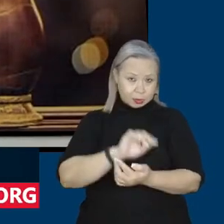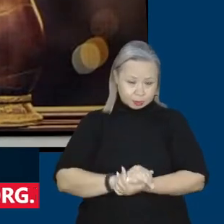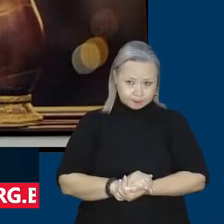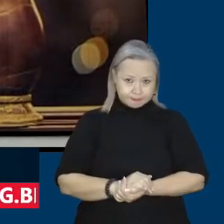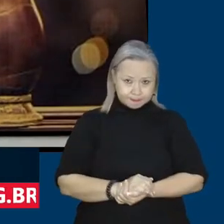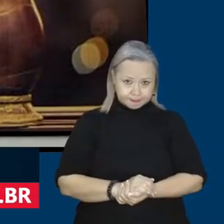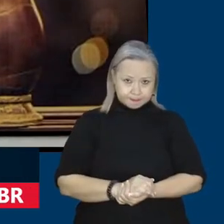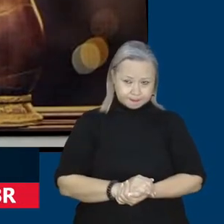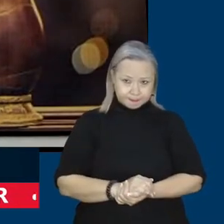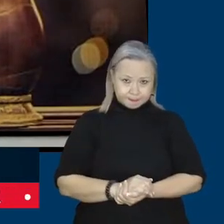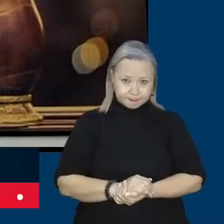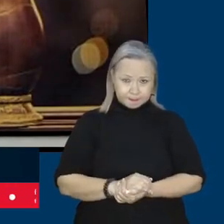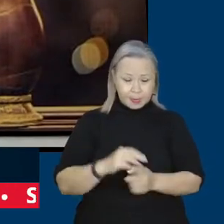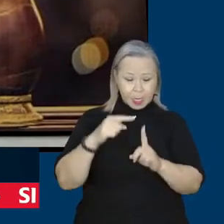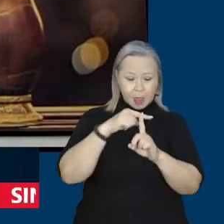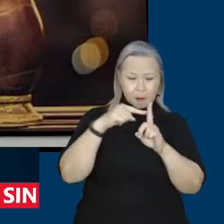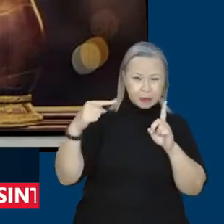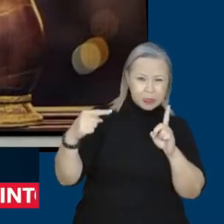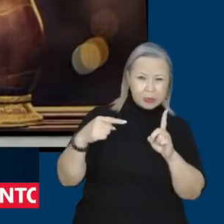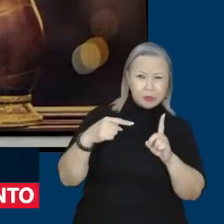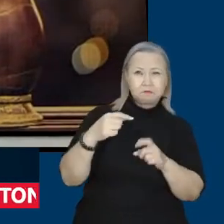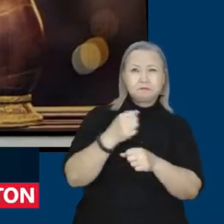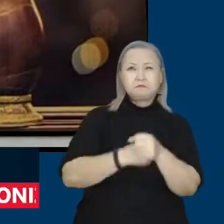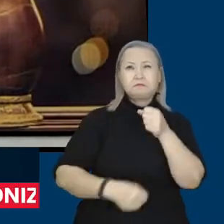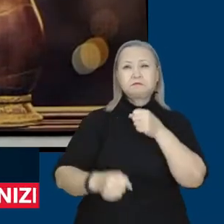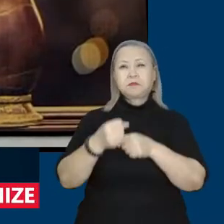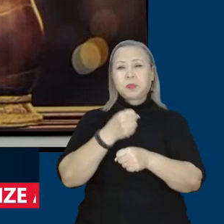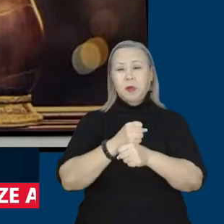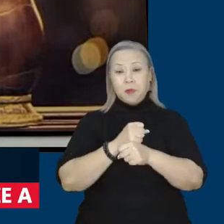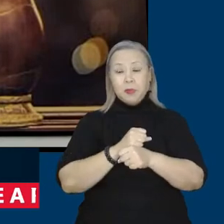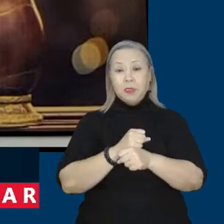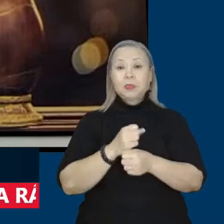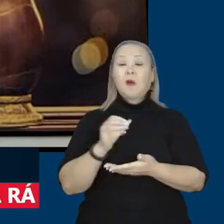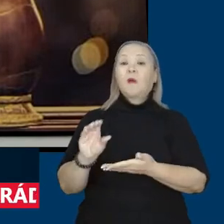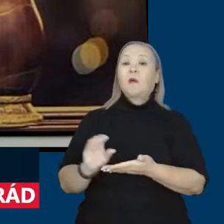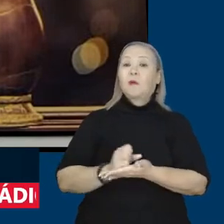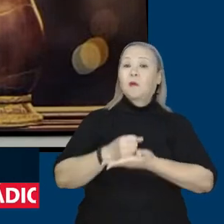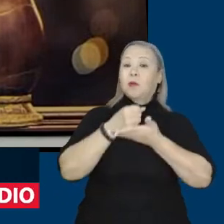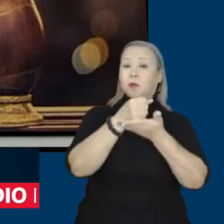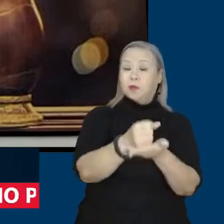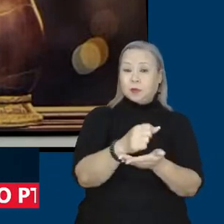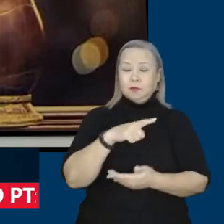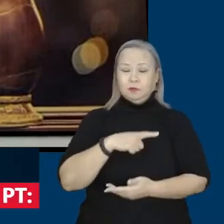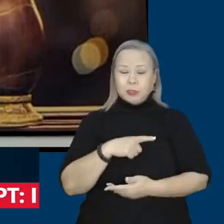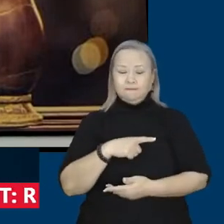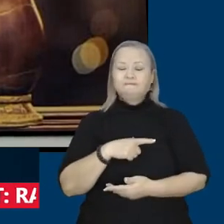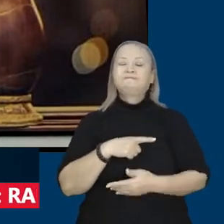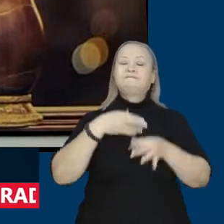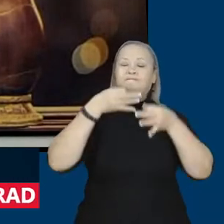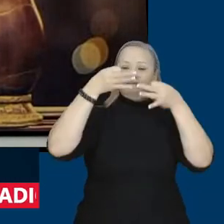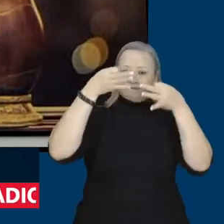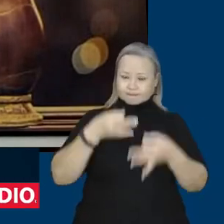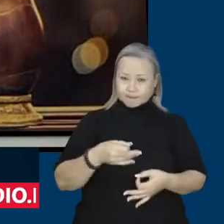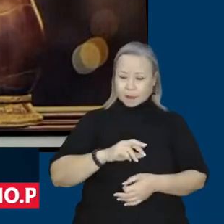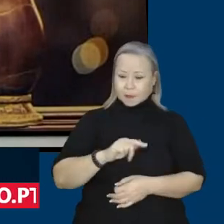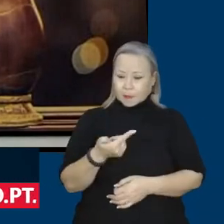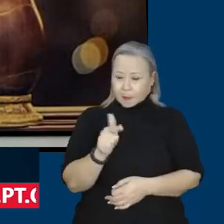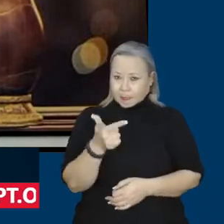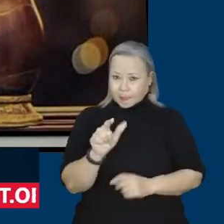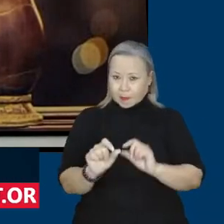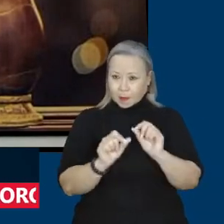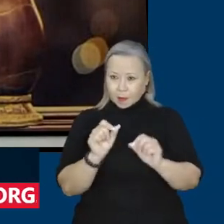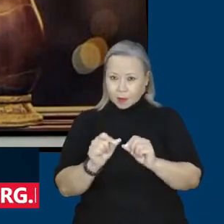Ali pela metade do ano passado então contribuição tem eu tenho certeza que se não tiver